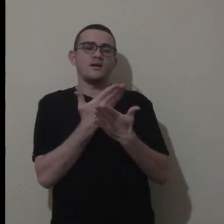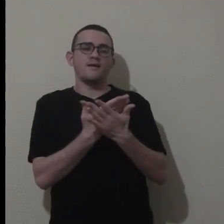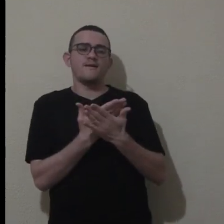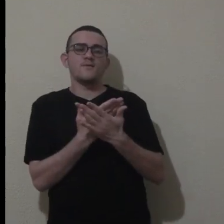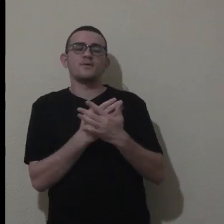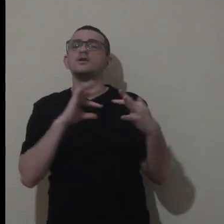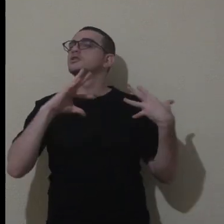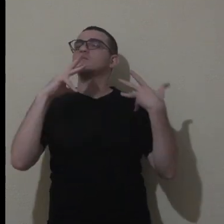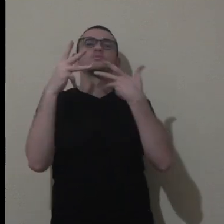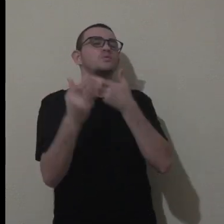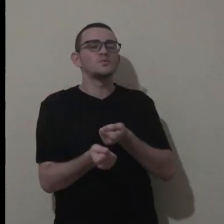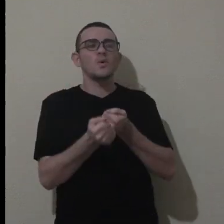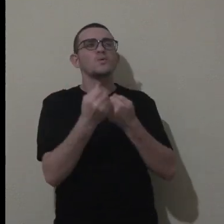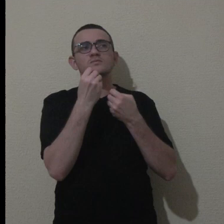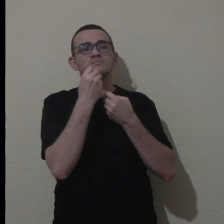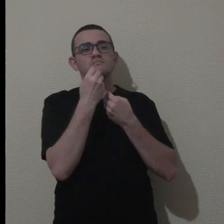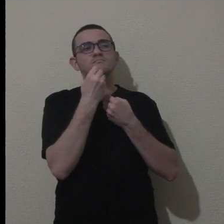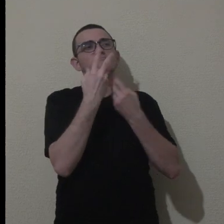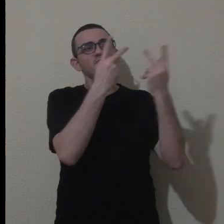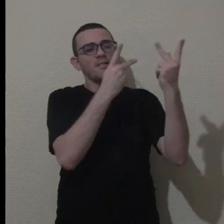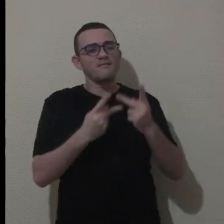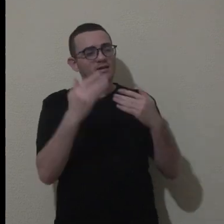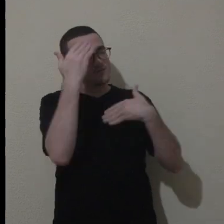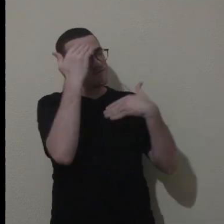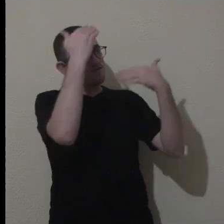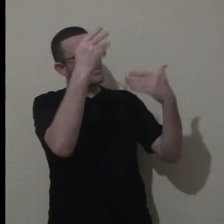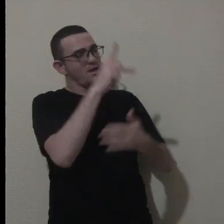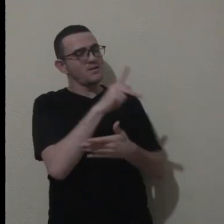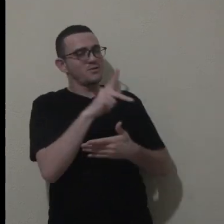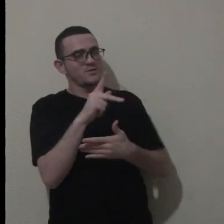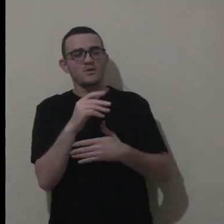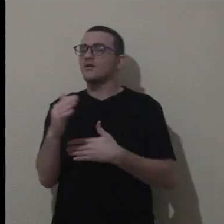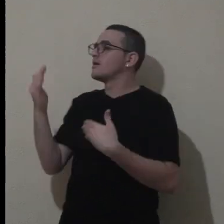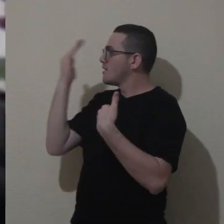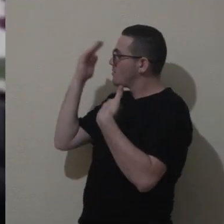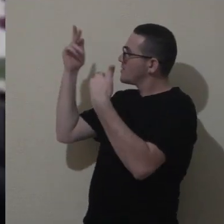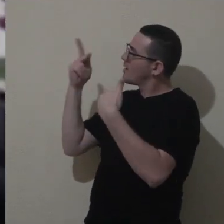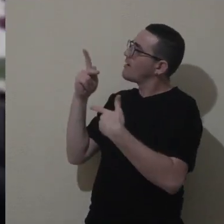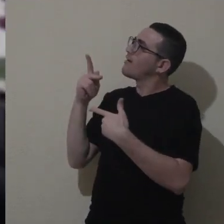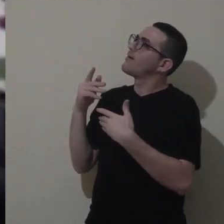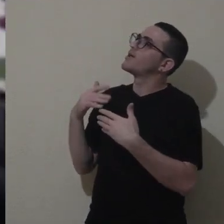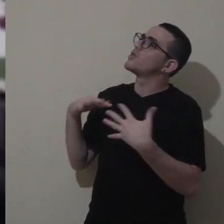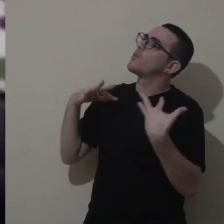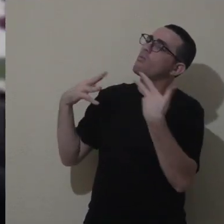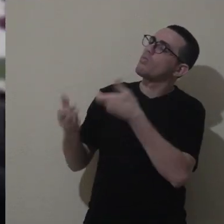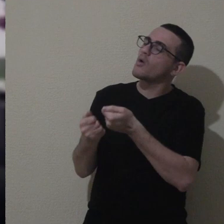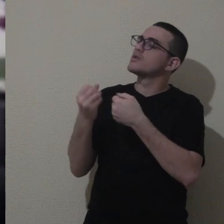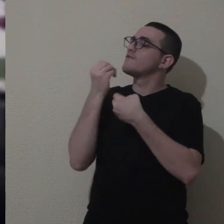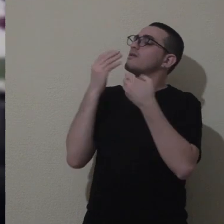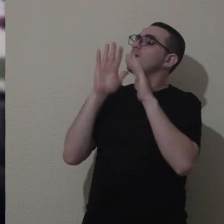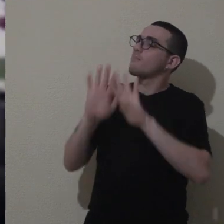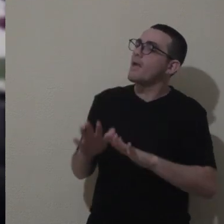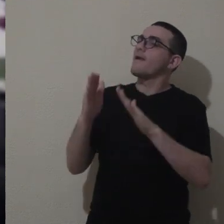aulas. Então, estão todos super bem-vindos. E muito obrigado, professor. Obrigado, pessoal. Então, fiquem